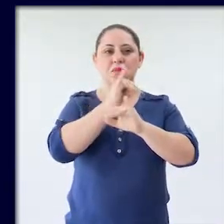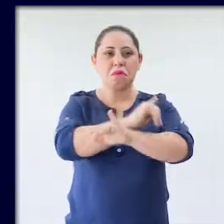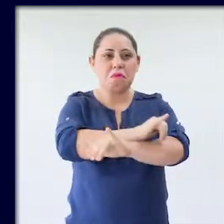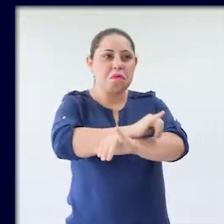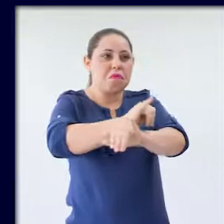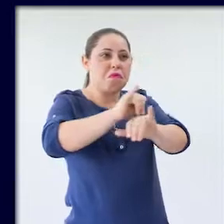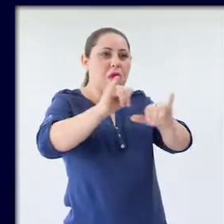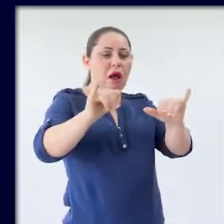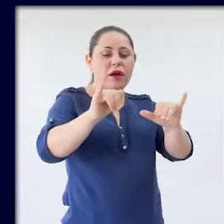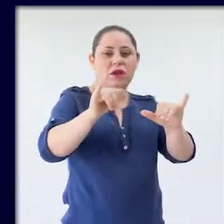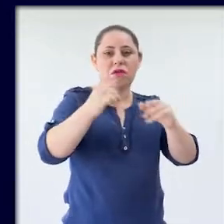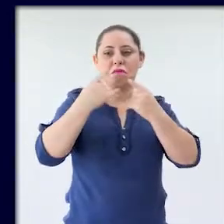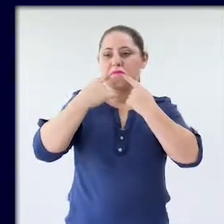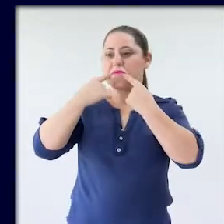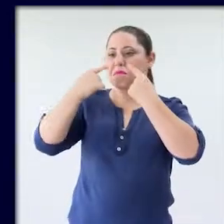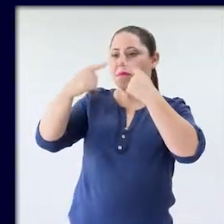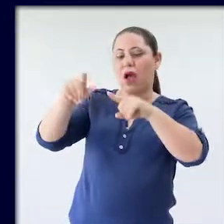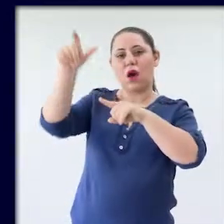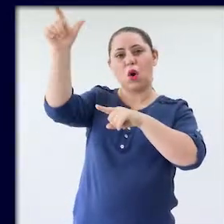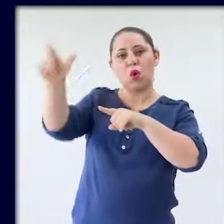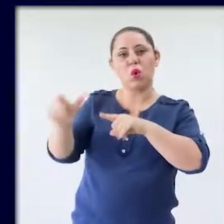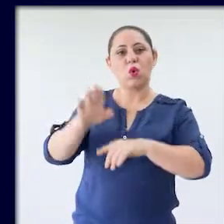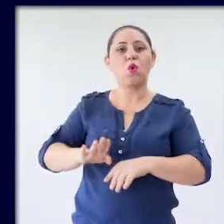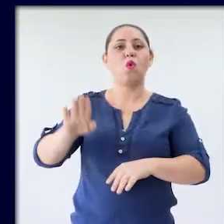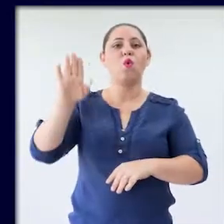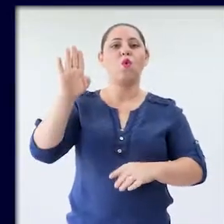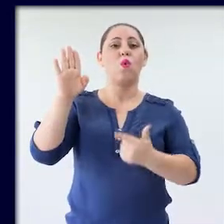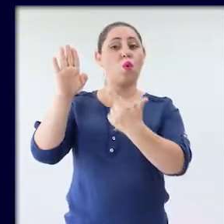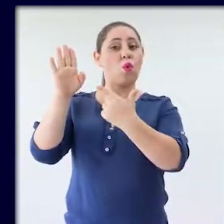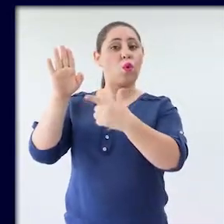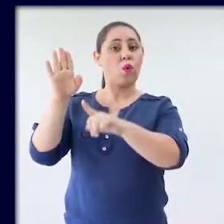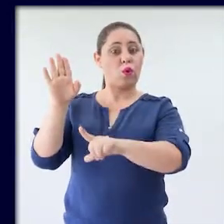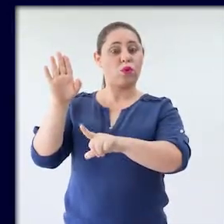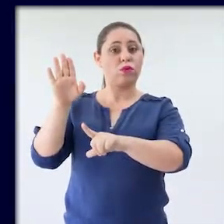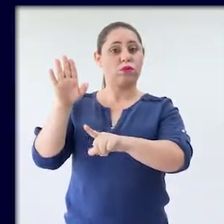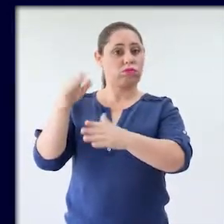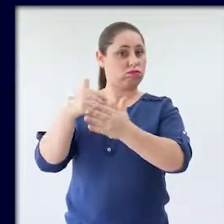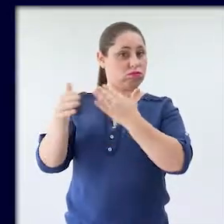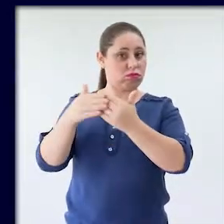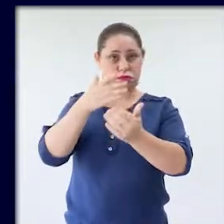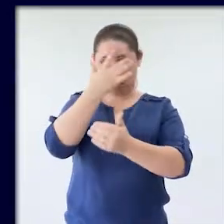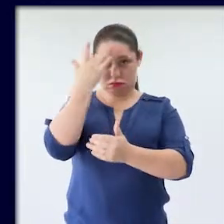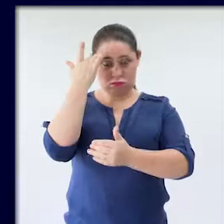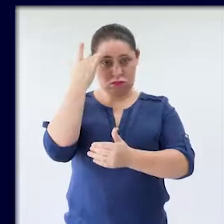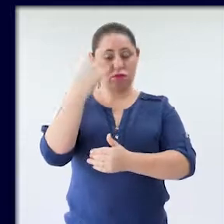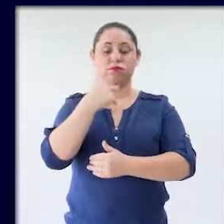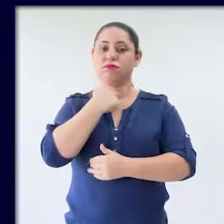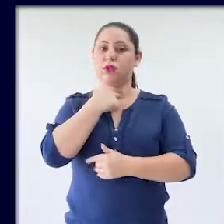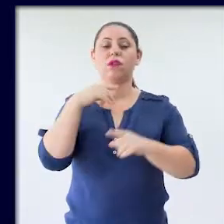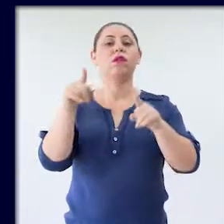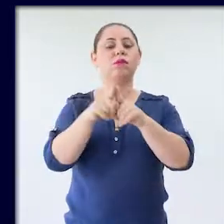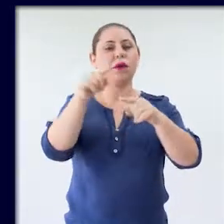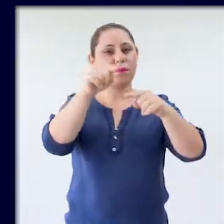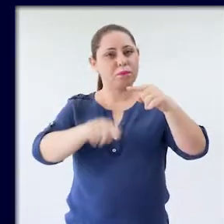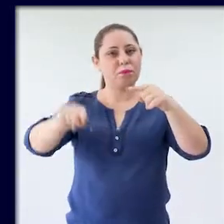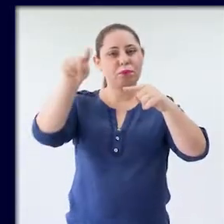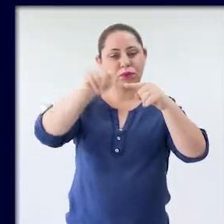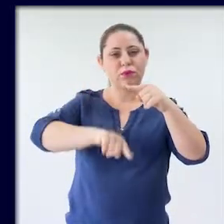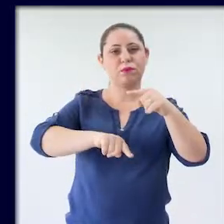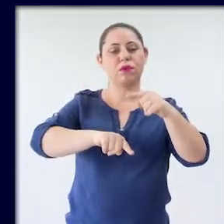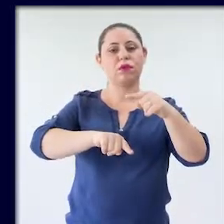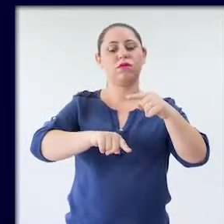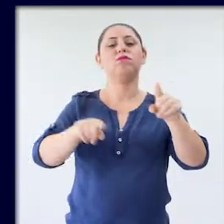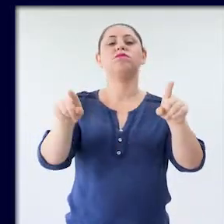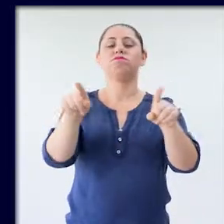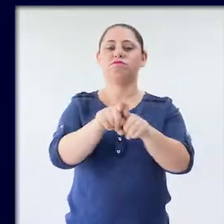de modo a ofender ou denegrir a imagem de quem quer que seja. Isso também está também